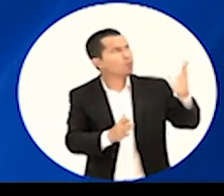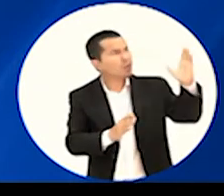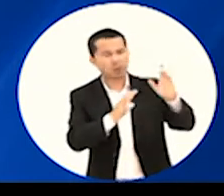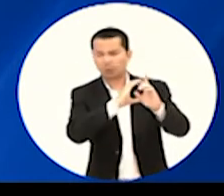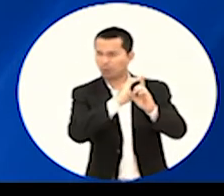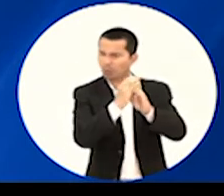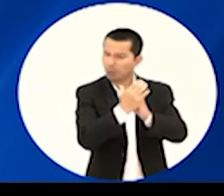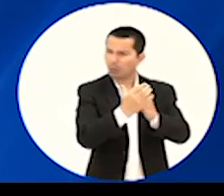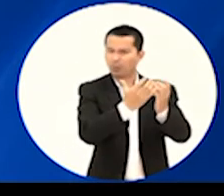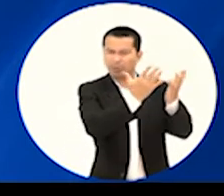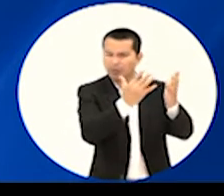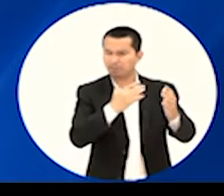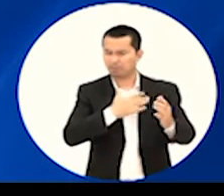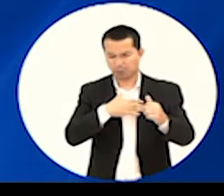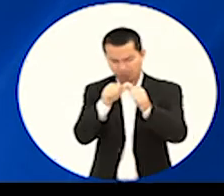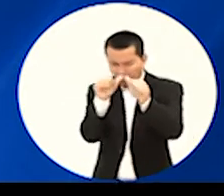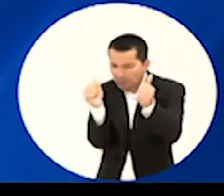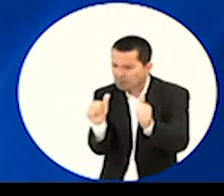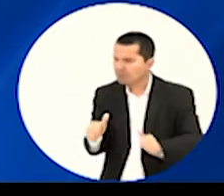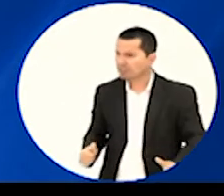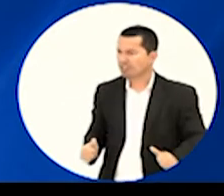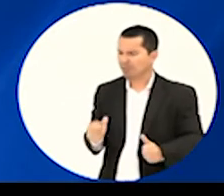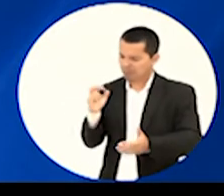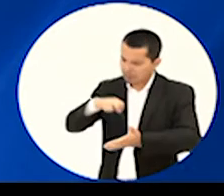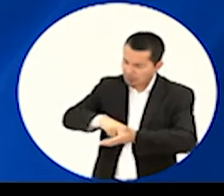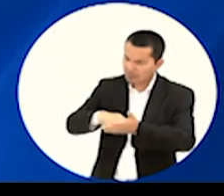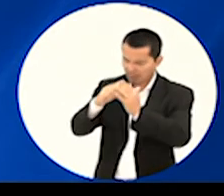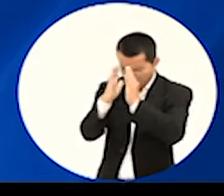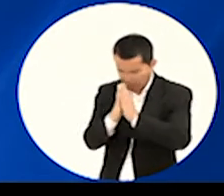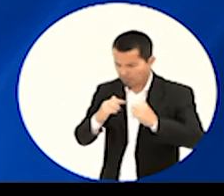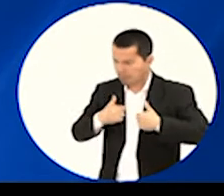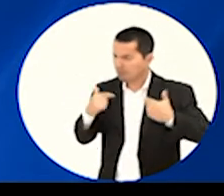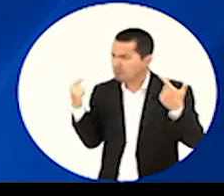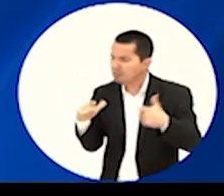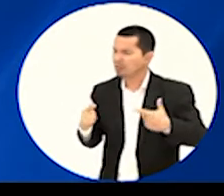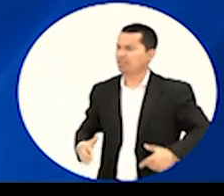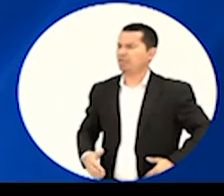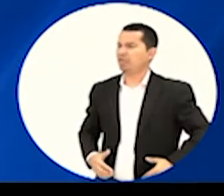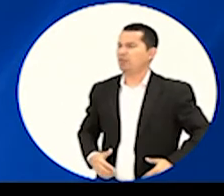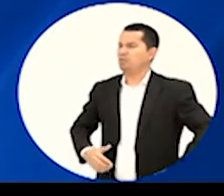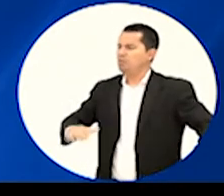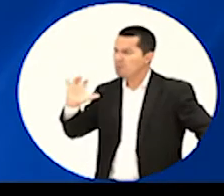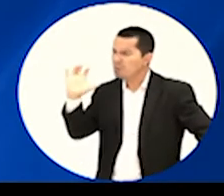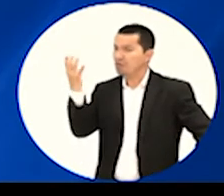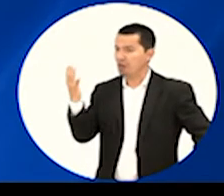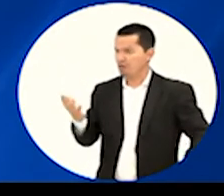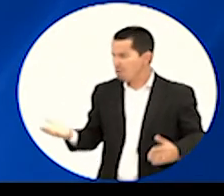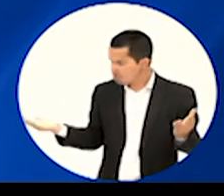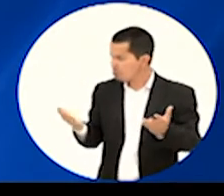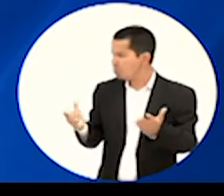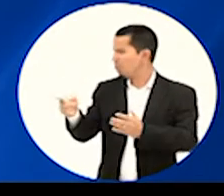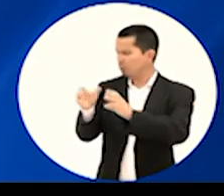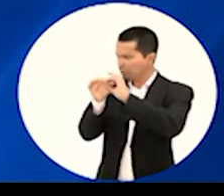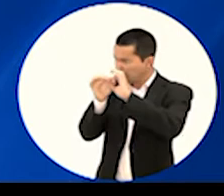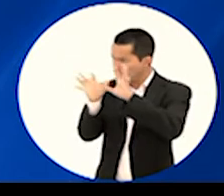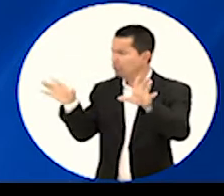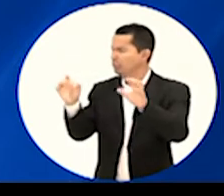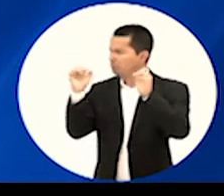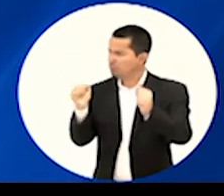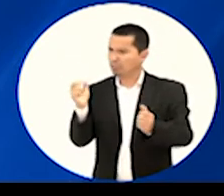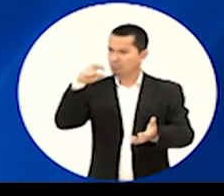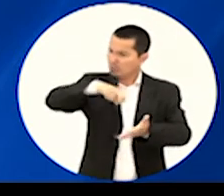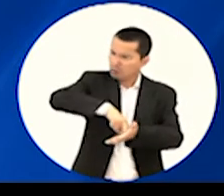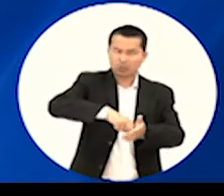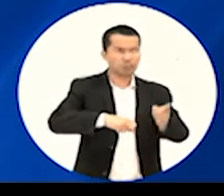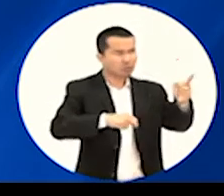estátua de ouro que eu mandei fazer? Pois bem, será que agora vocês estão dispostos a